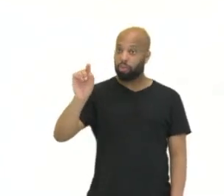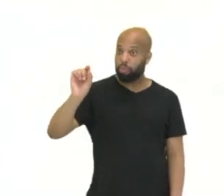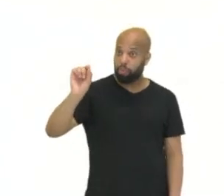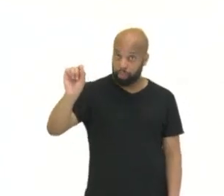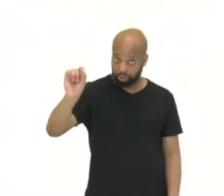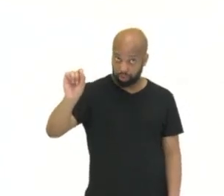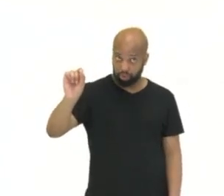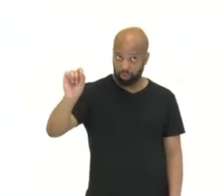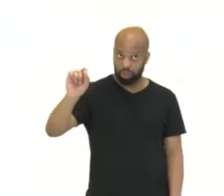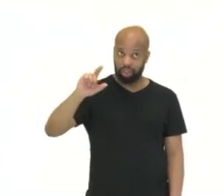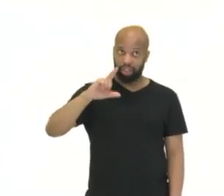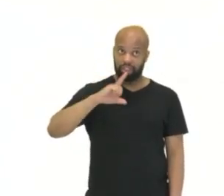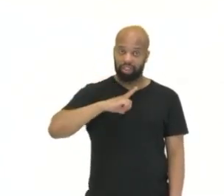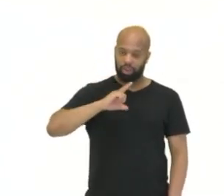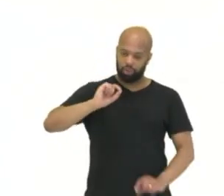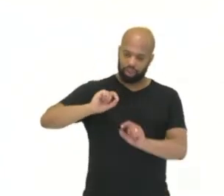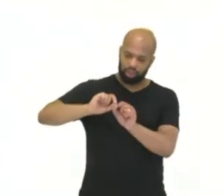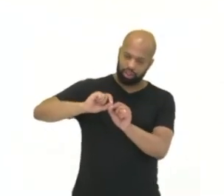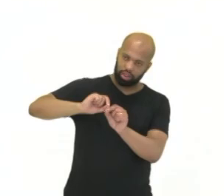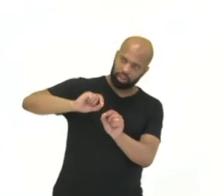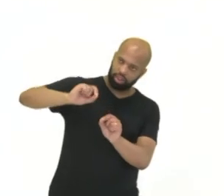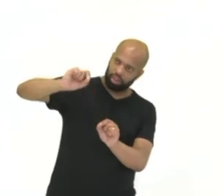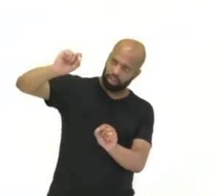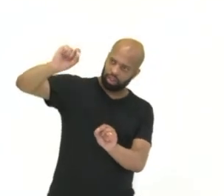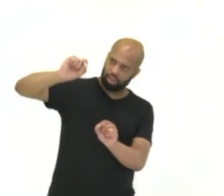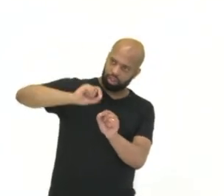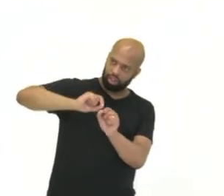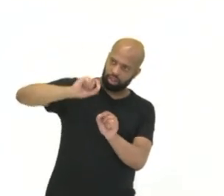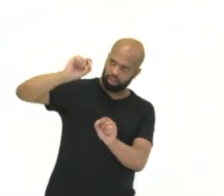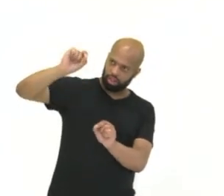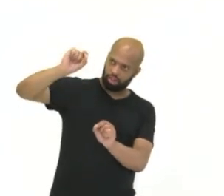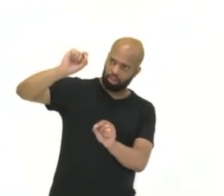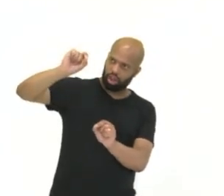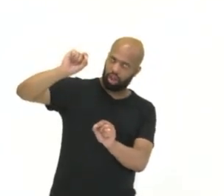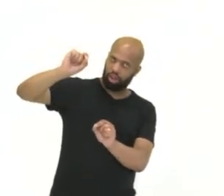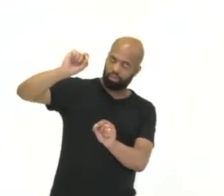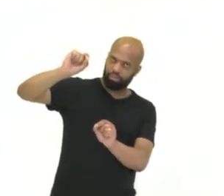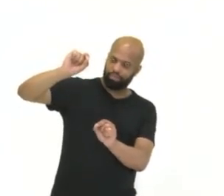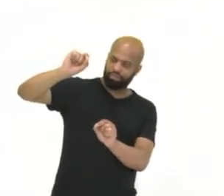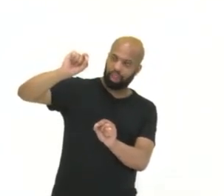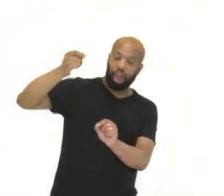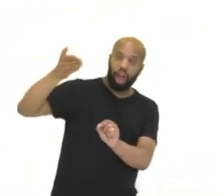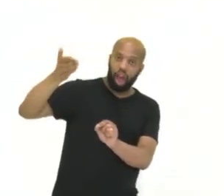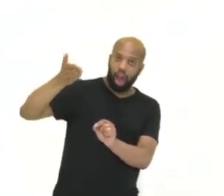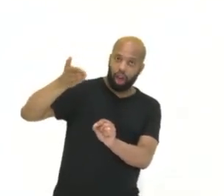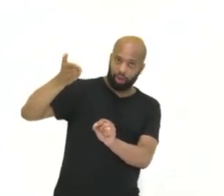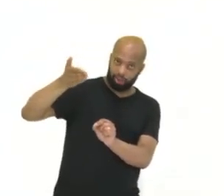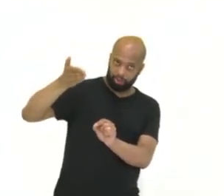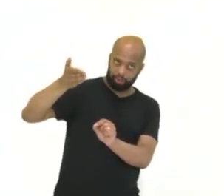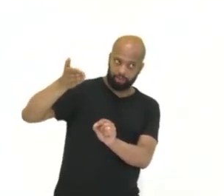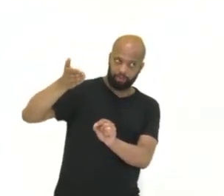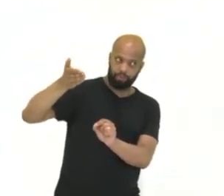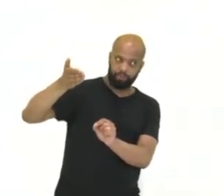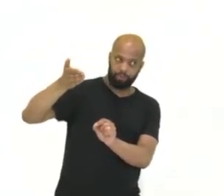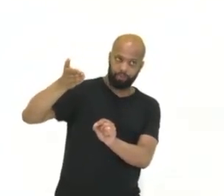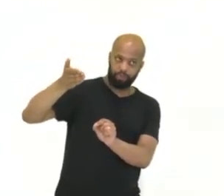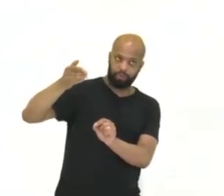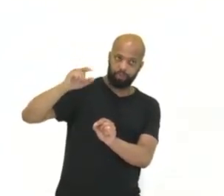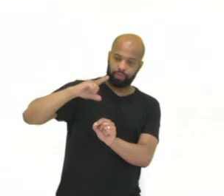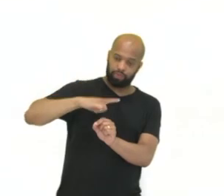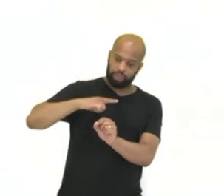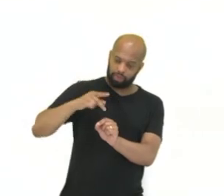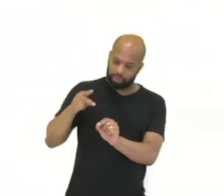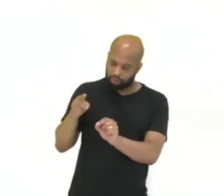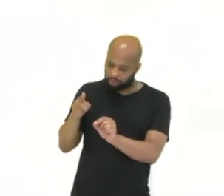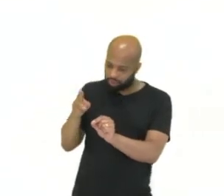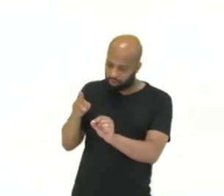passando por O e pela marcação, uma semirreta. Olha lá. Agora, o que eu vou fazer? Eu vou abrir o compasso